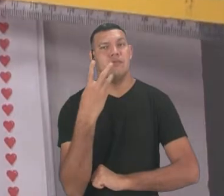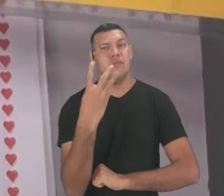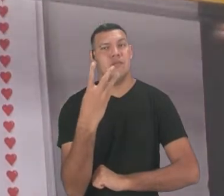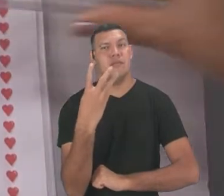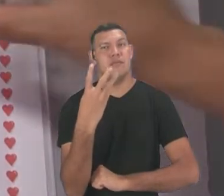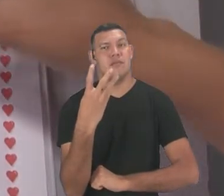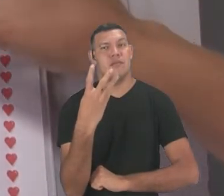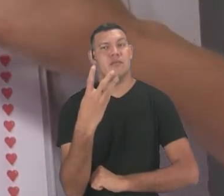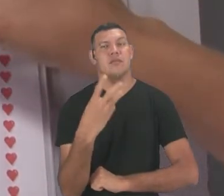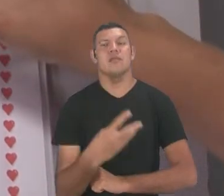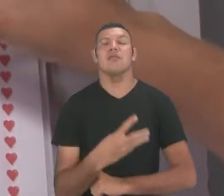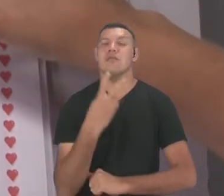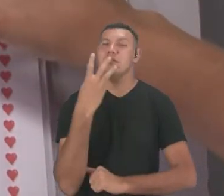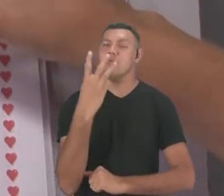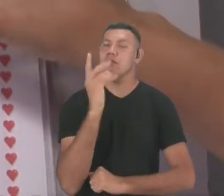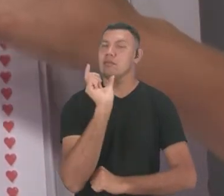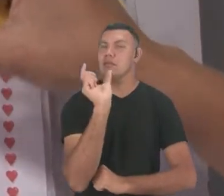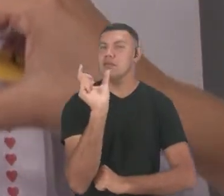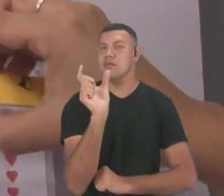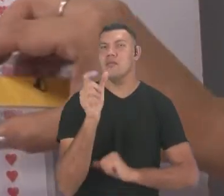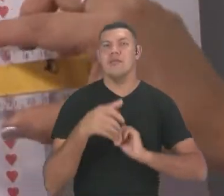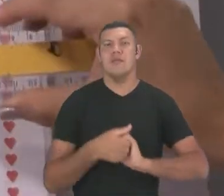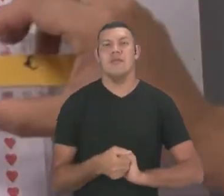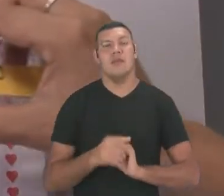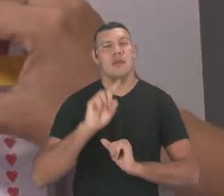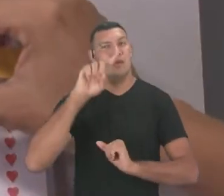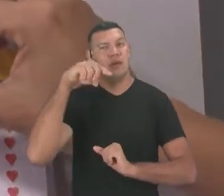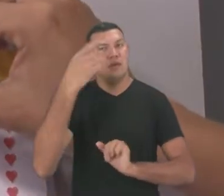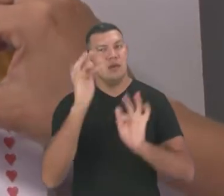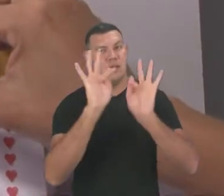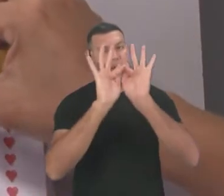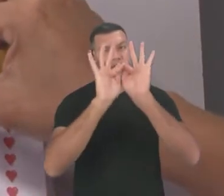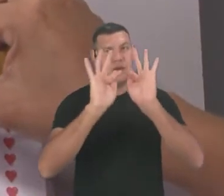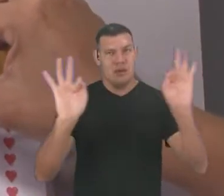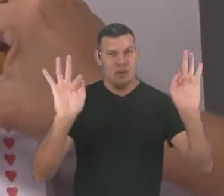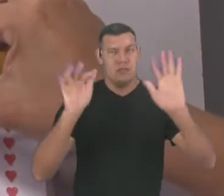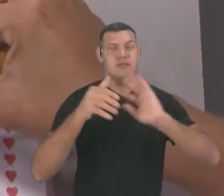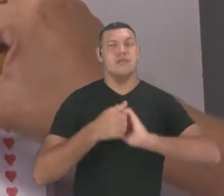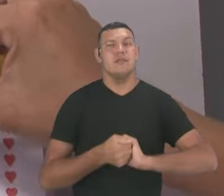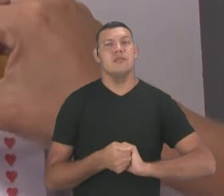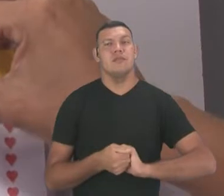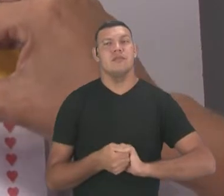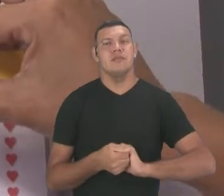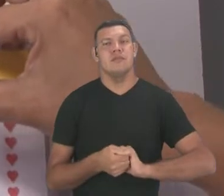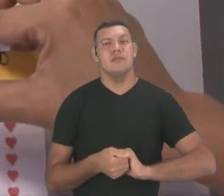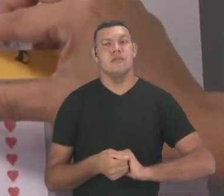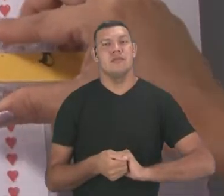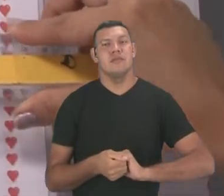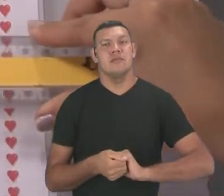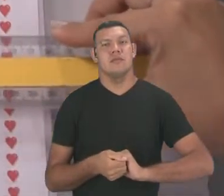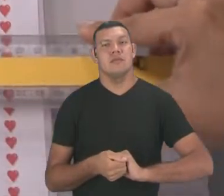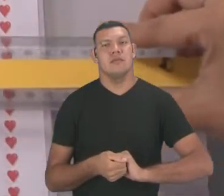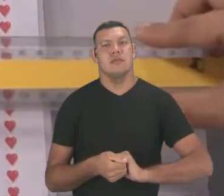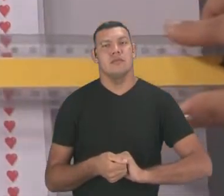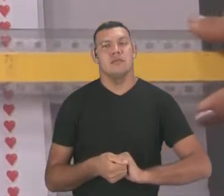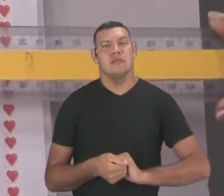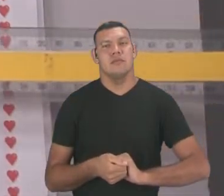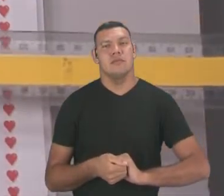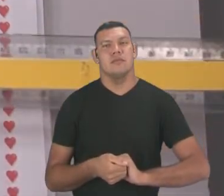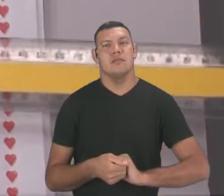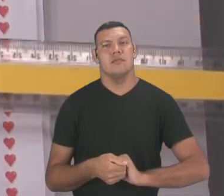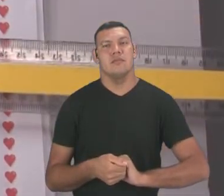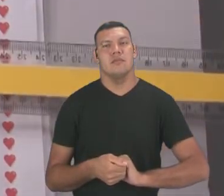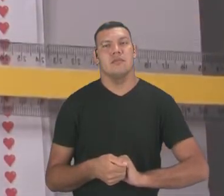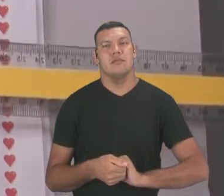duas três três palavras Vamos para o próximo versinhos para próxima linha põe a